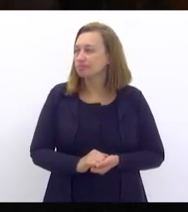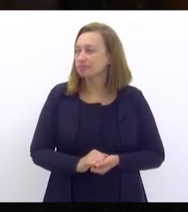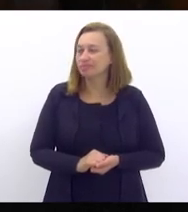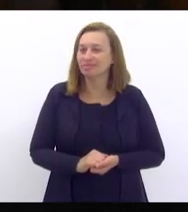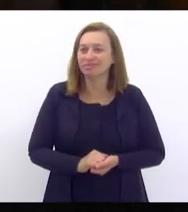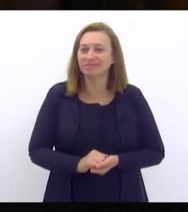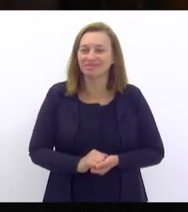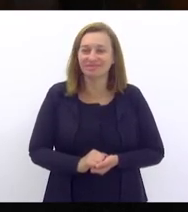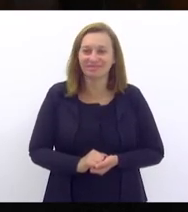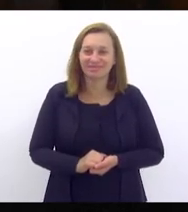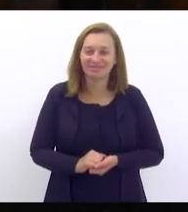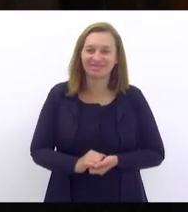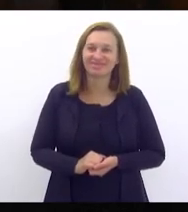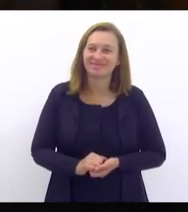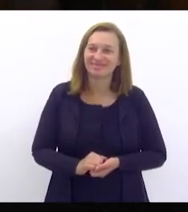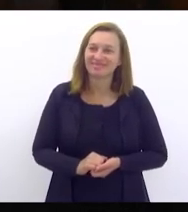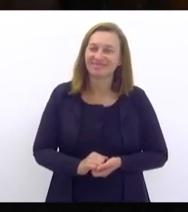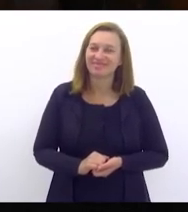vem se